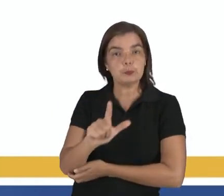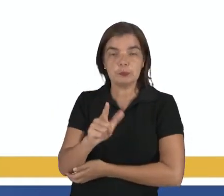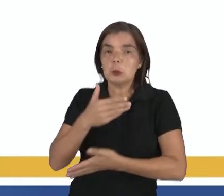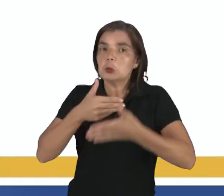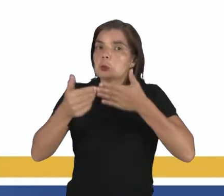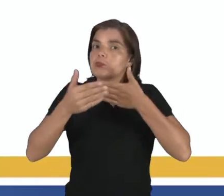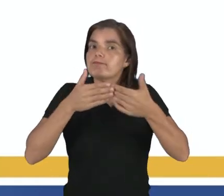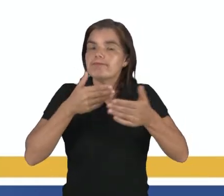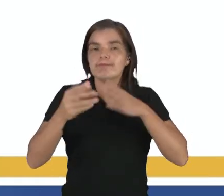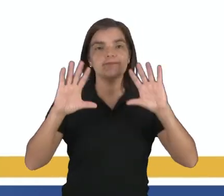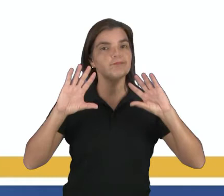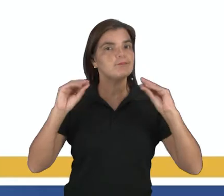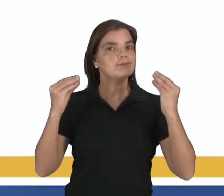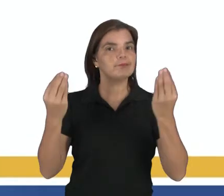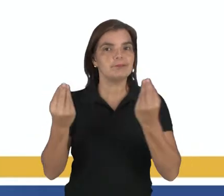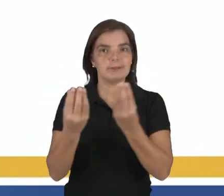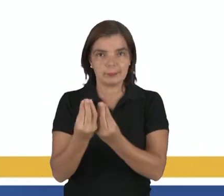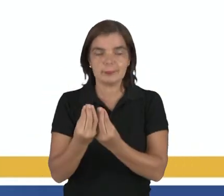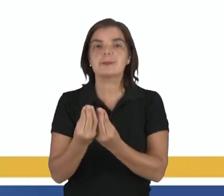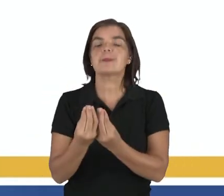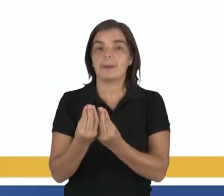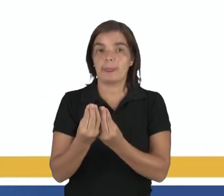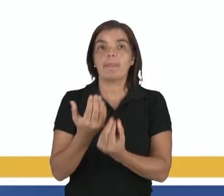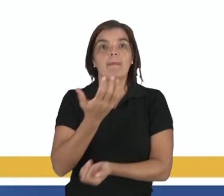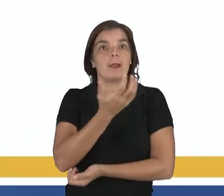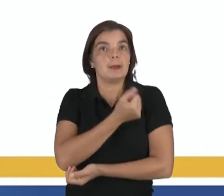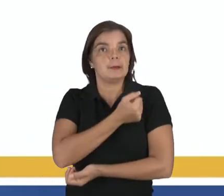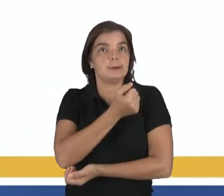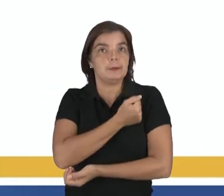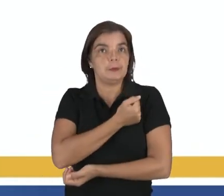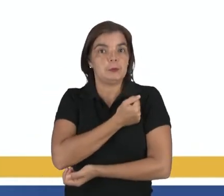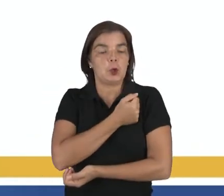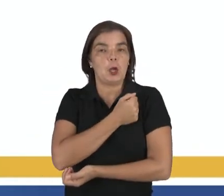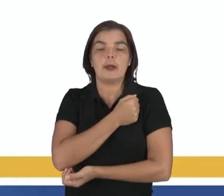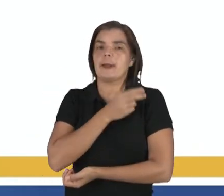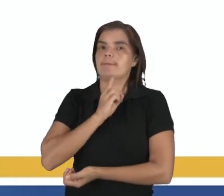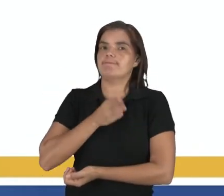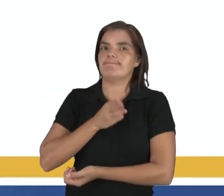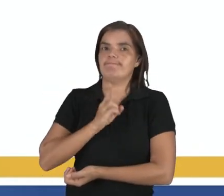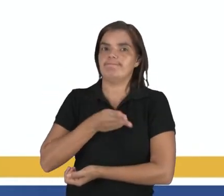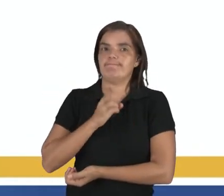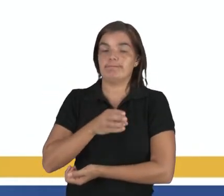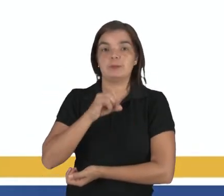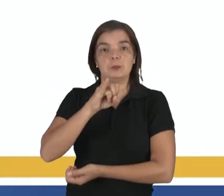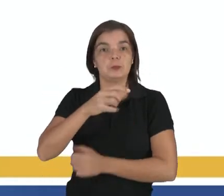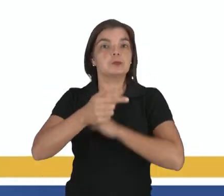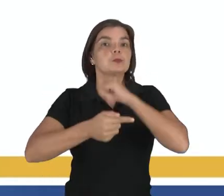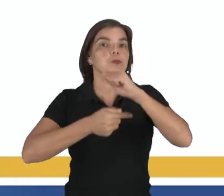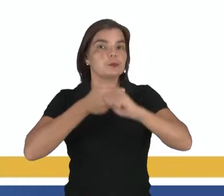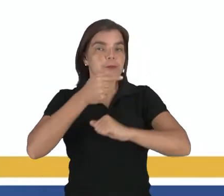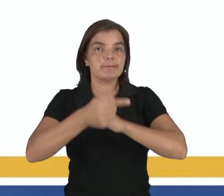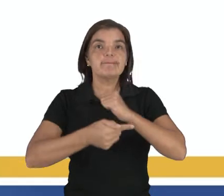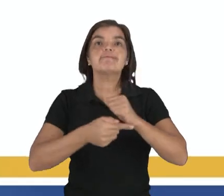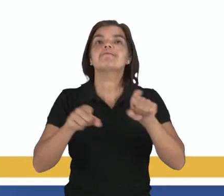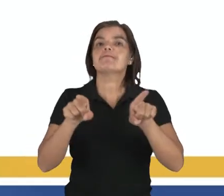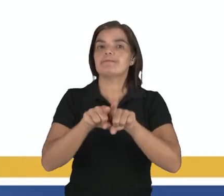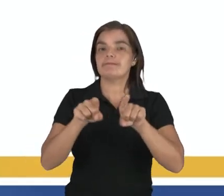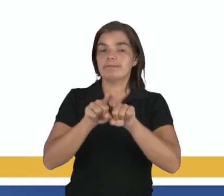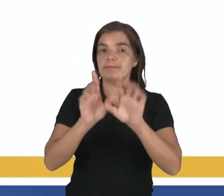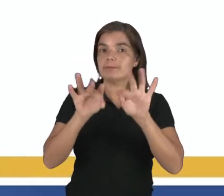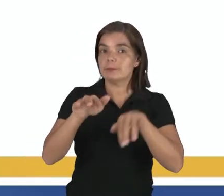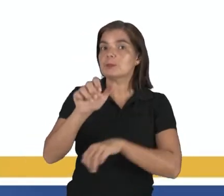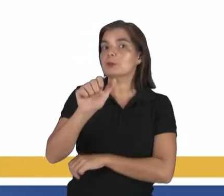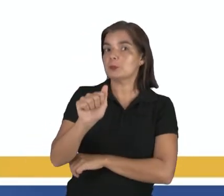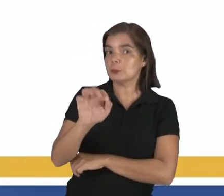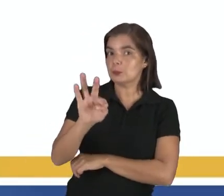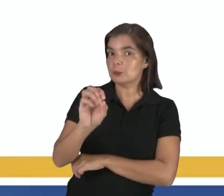de qualquer substância, esse valor aqui é fixo. Se for átomos, a gente vai finalizar